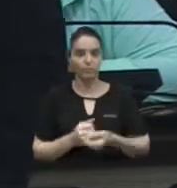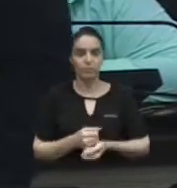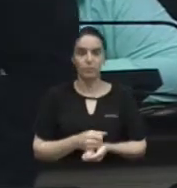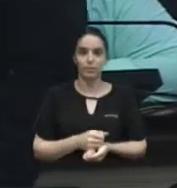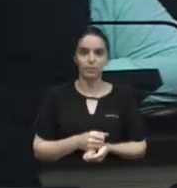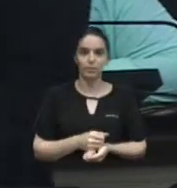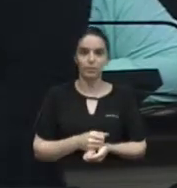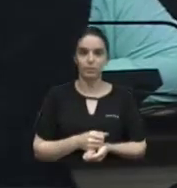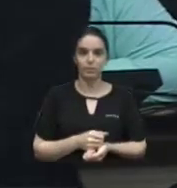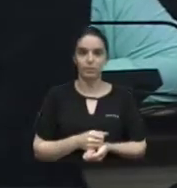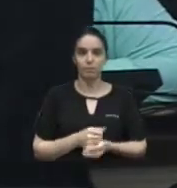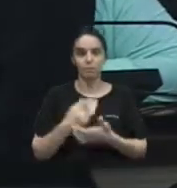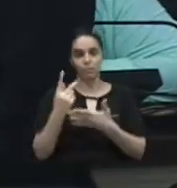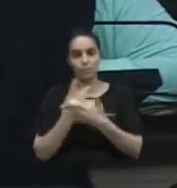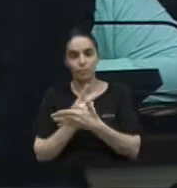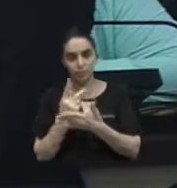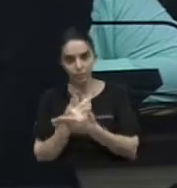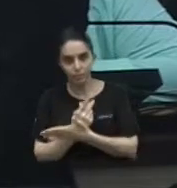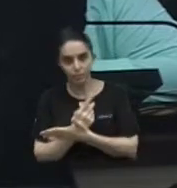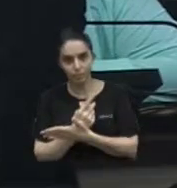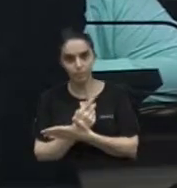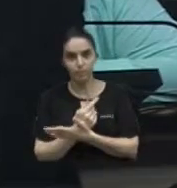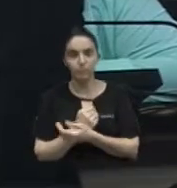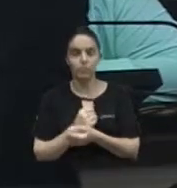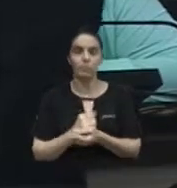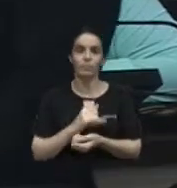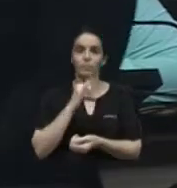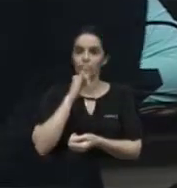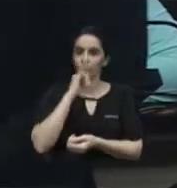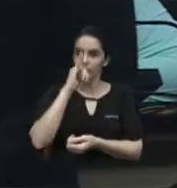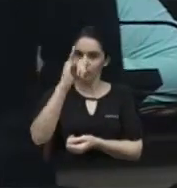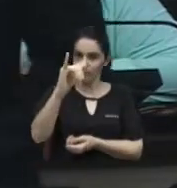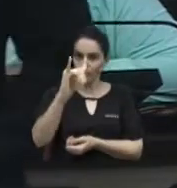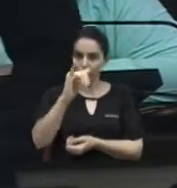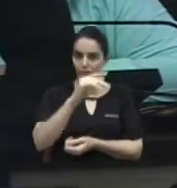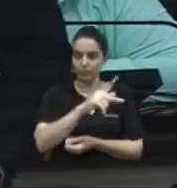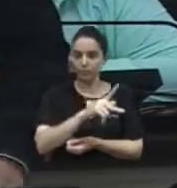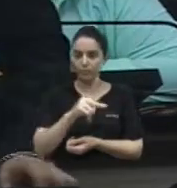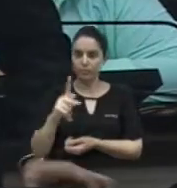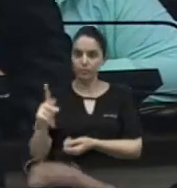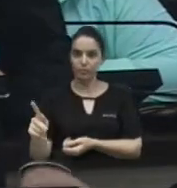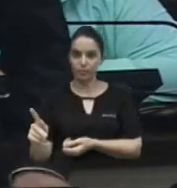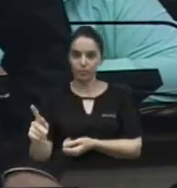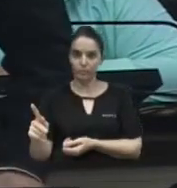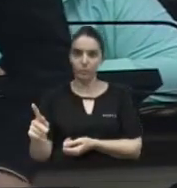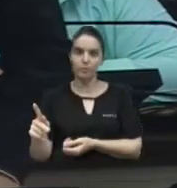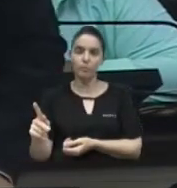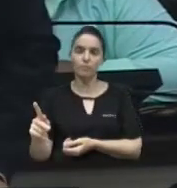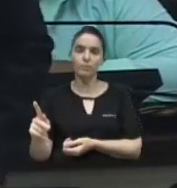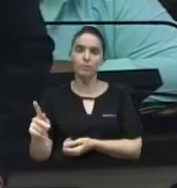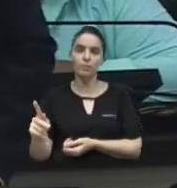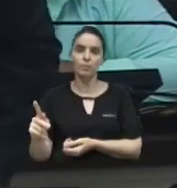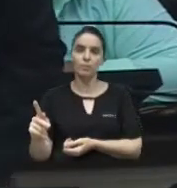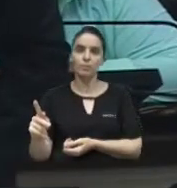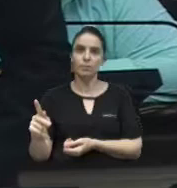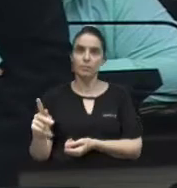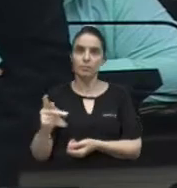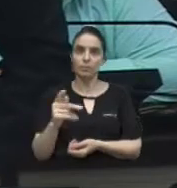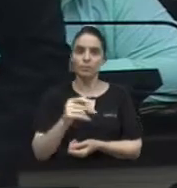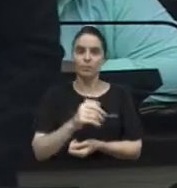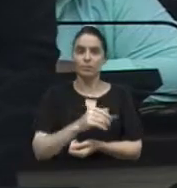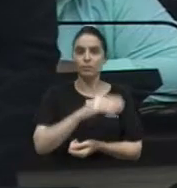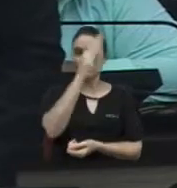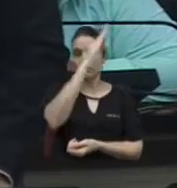diz respeito ao presidente da República, que mudou a história do Brasil e inseriu